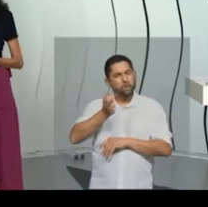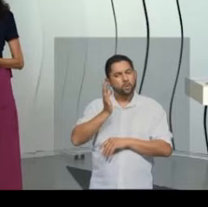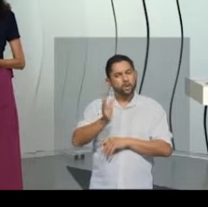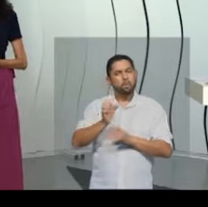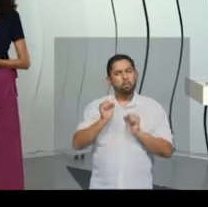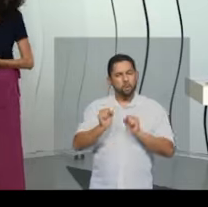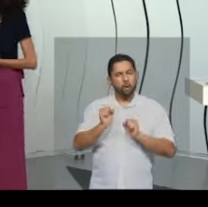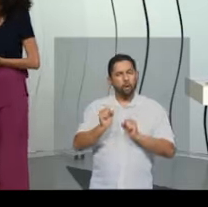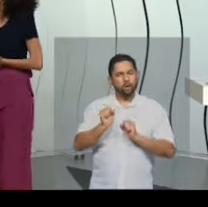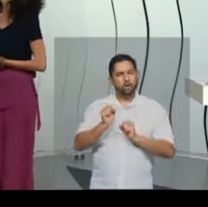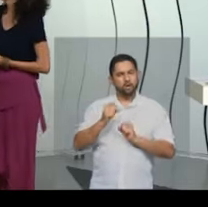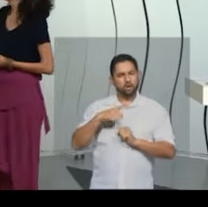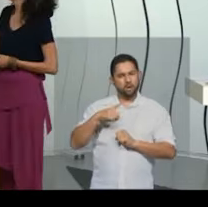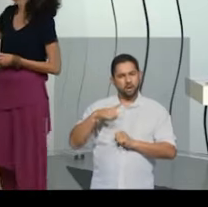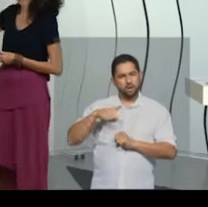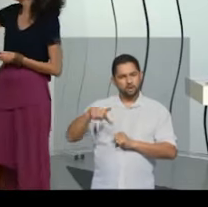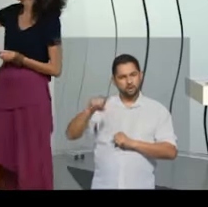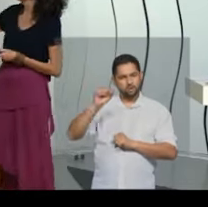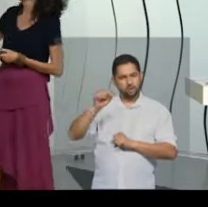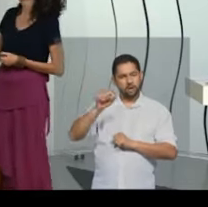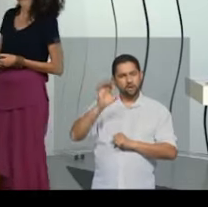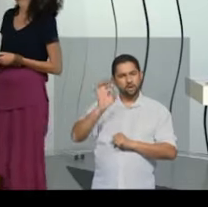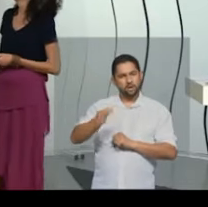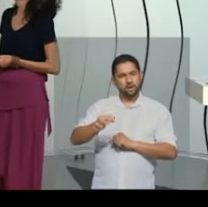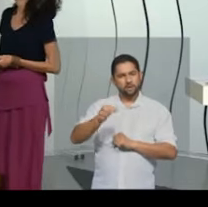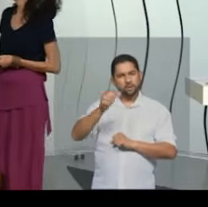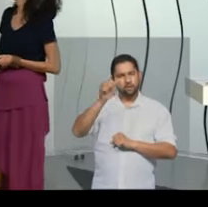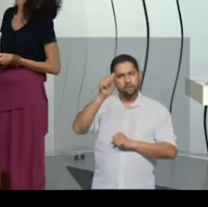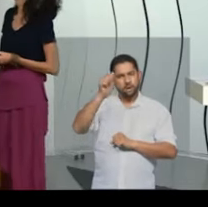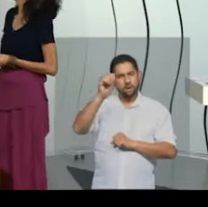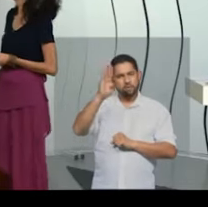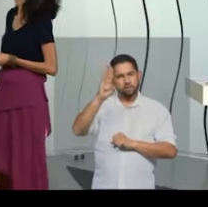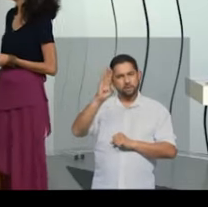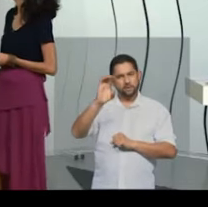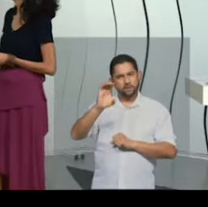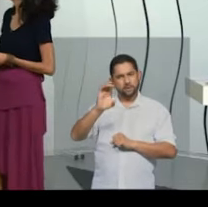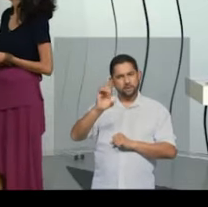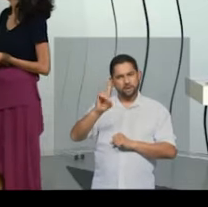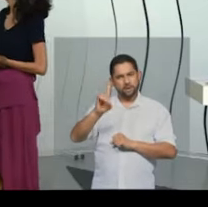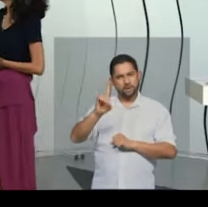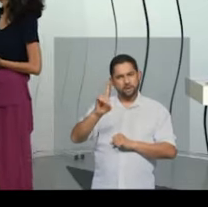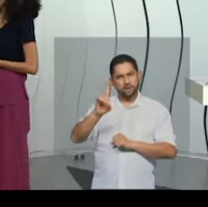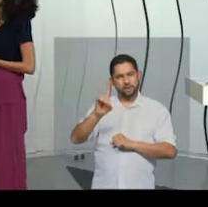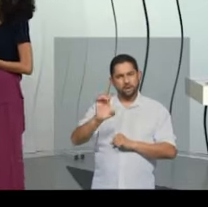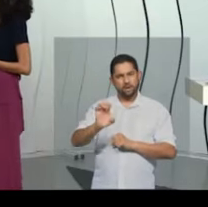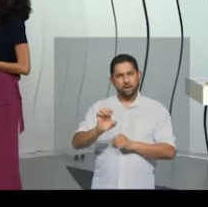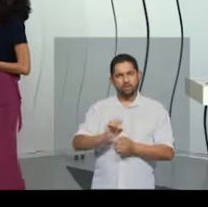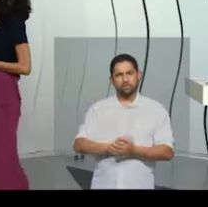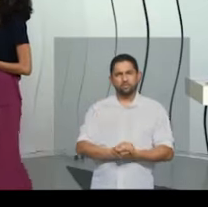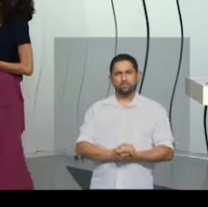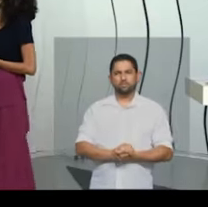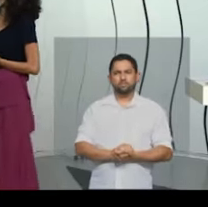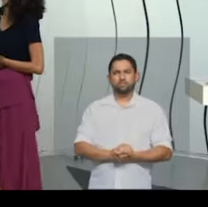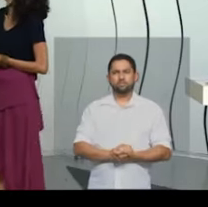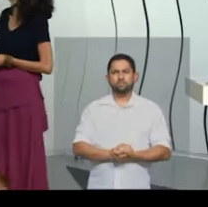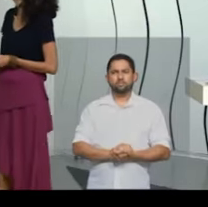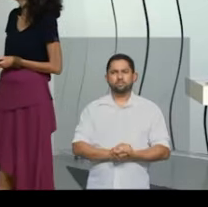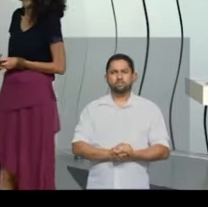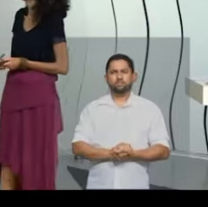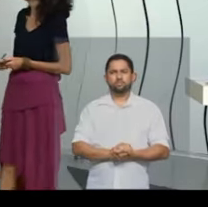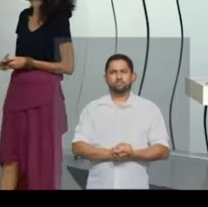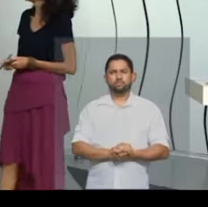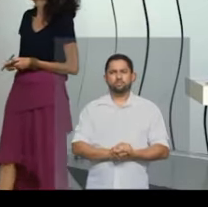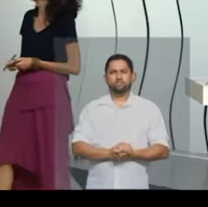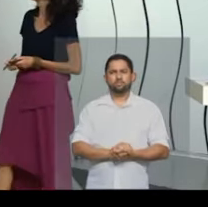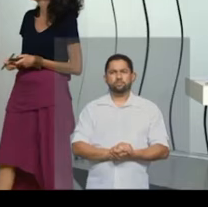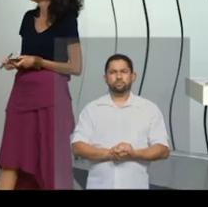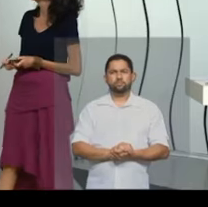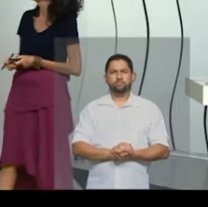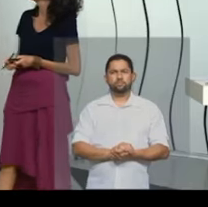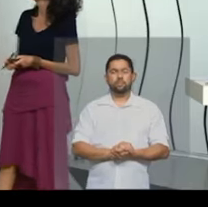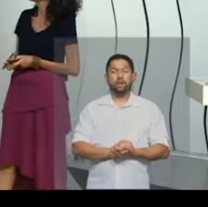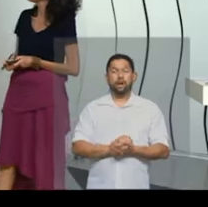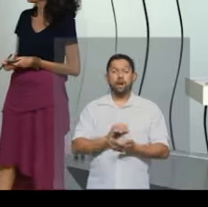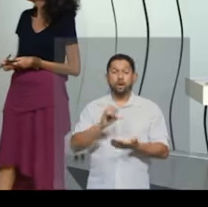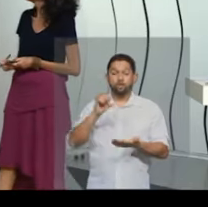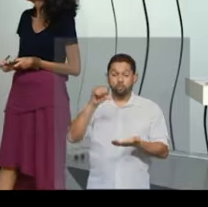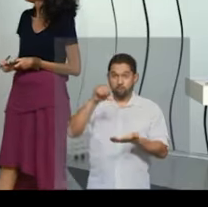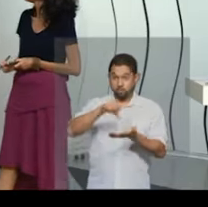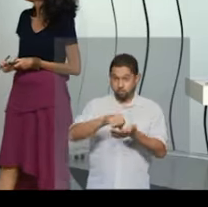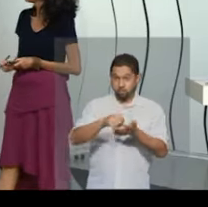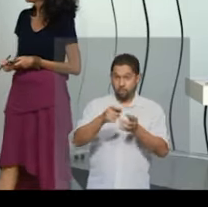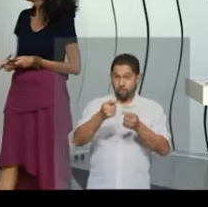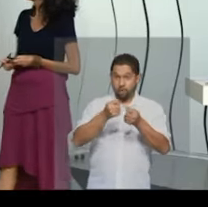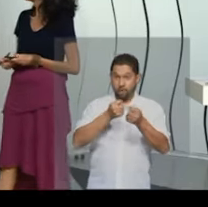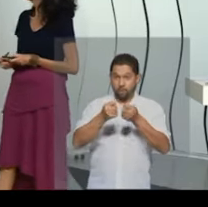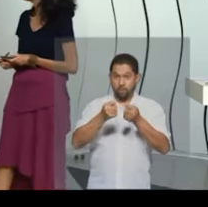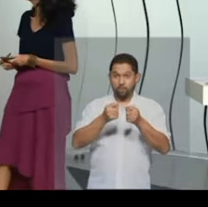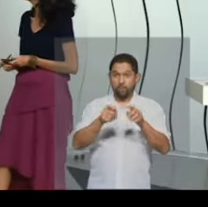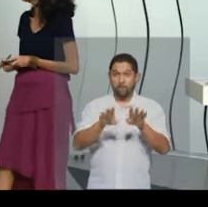questão. Então, vamos ver o texto 1. A centralização econômica, o protecionismo e a expansão